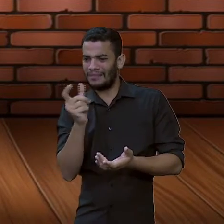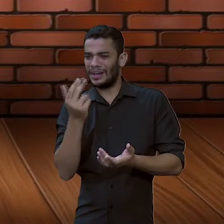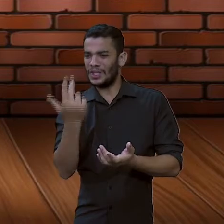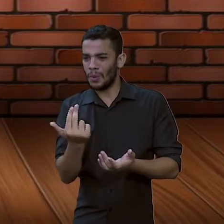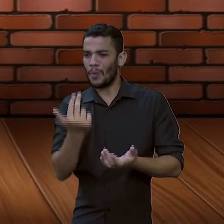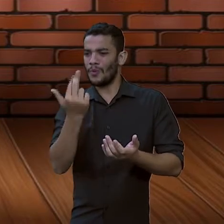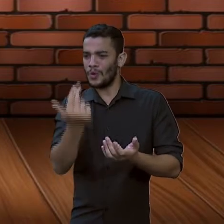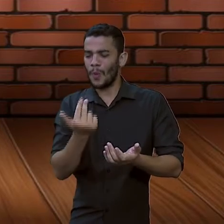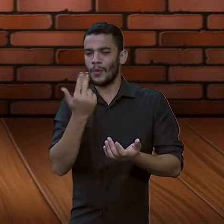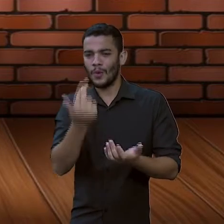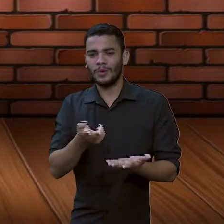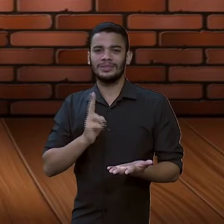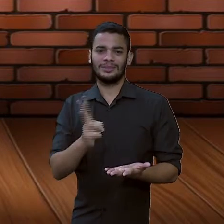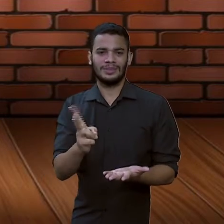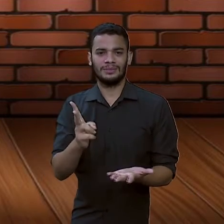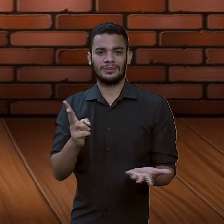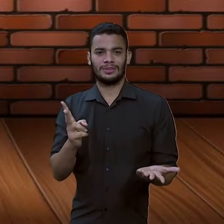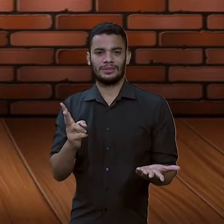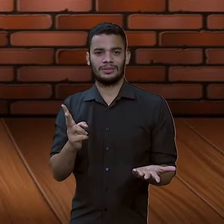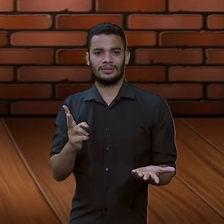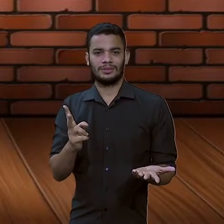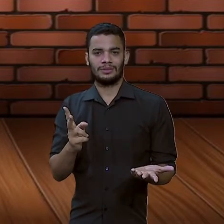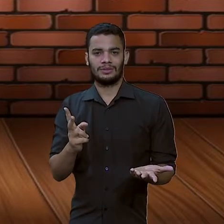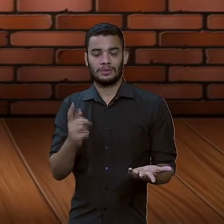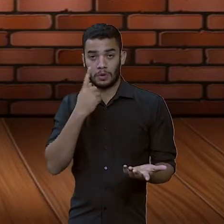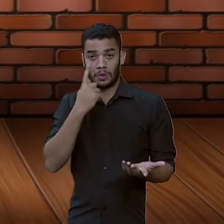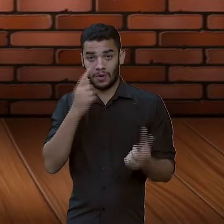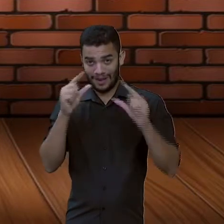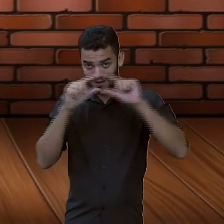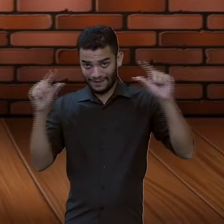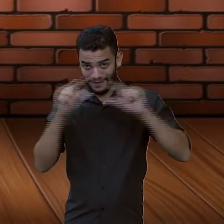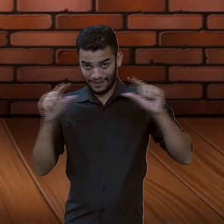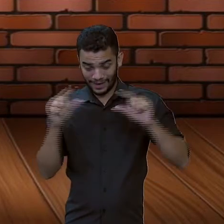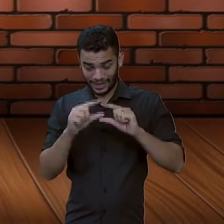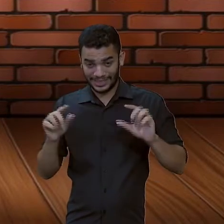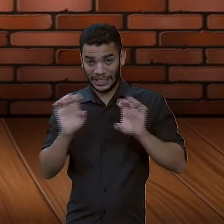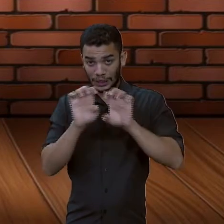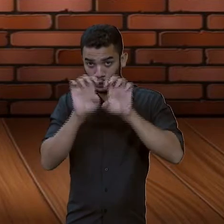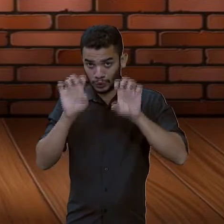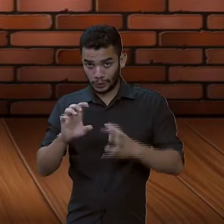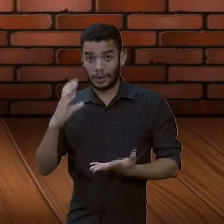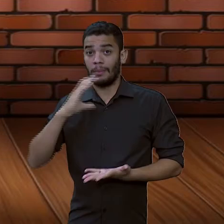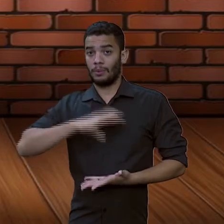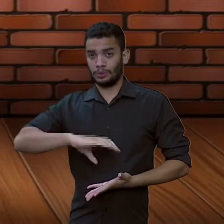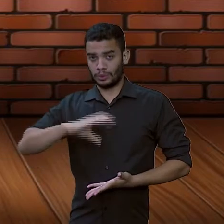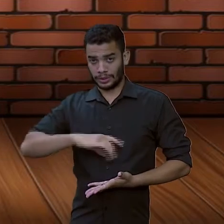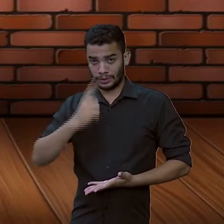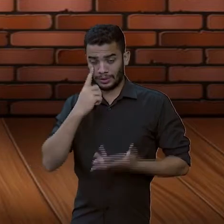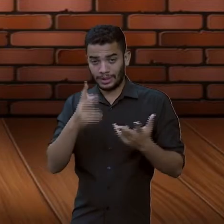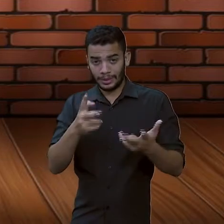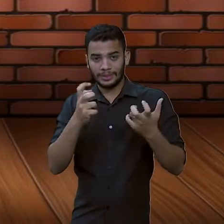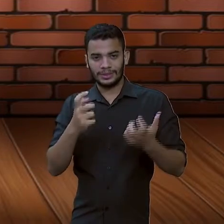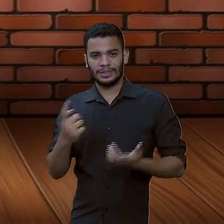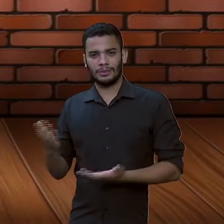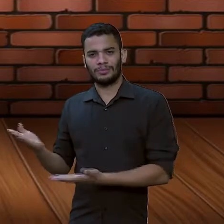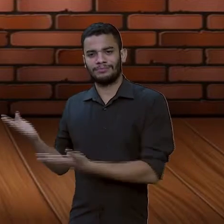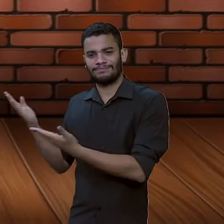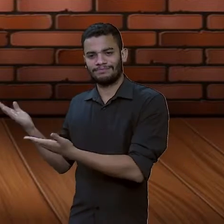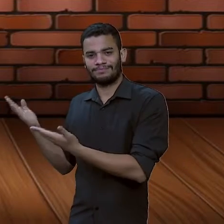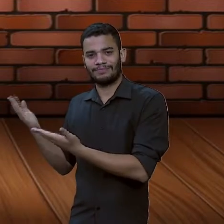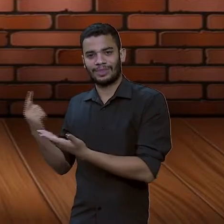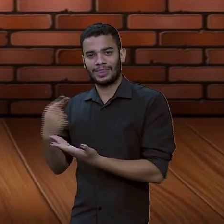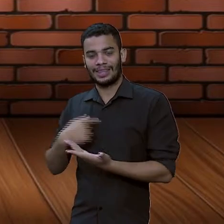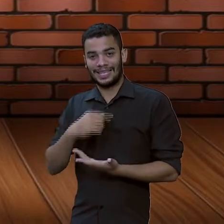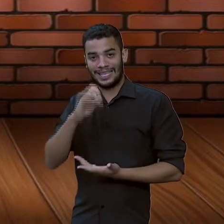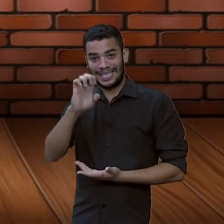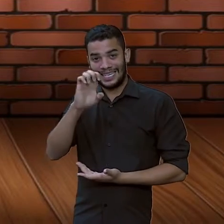seu caderno. Com quem está o caderno? Comigo. Note que além de identificar quem tem o caderno, o